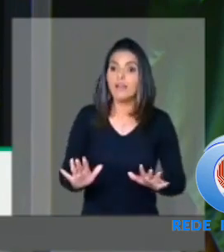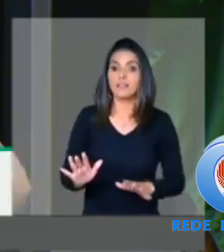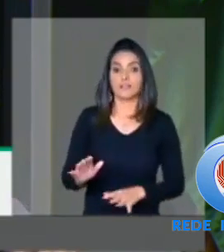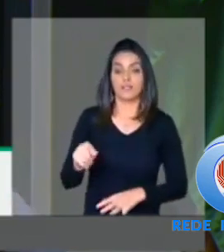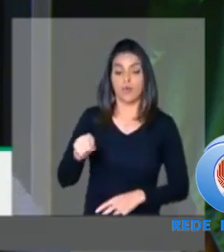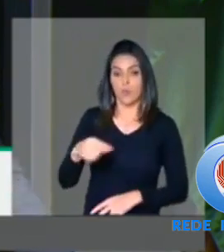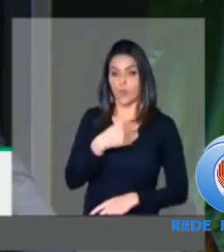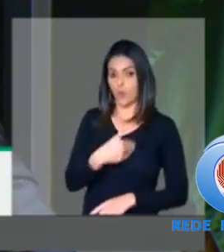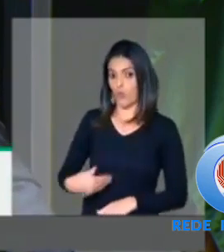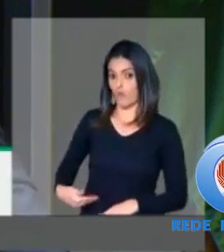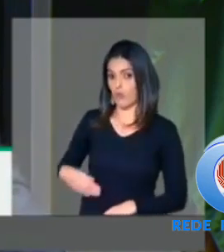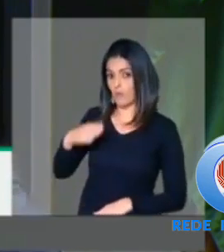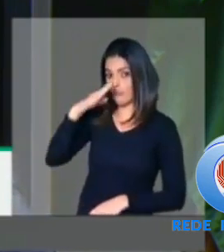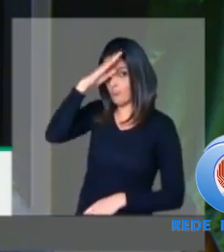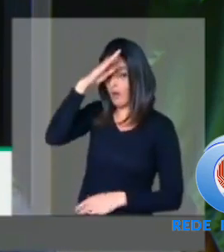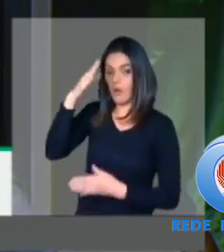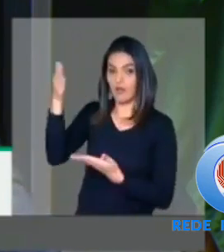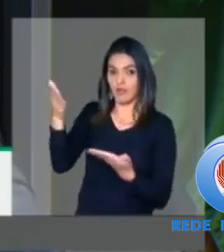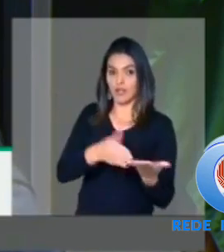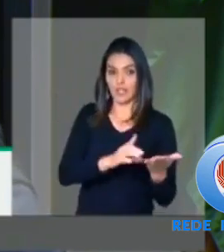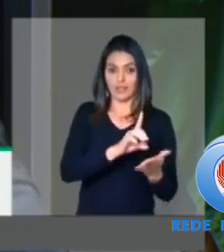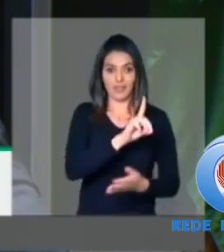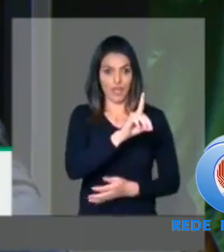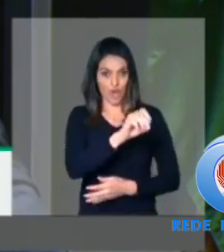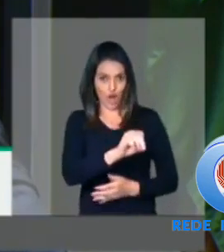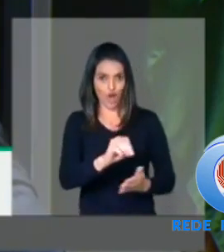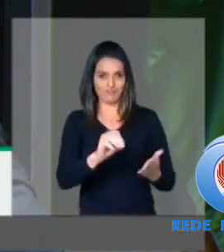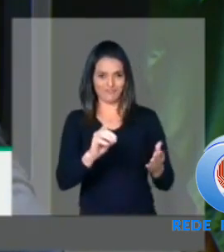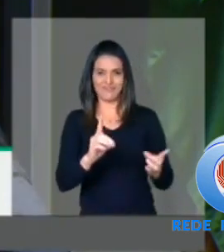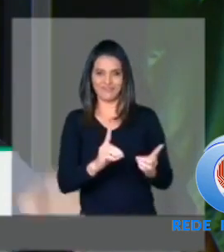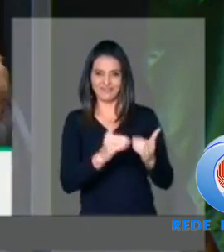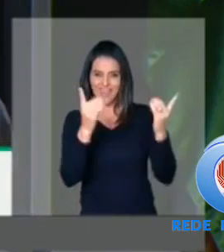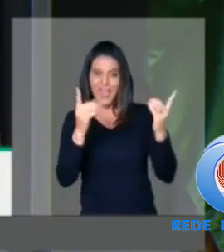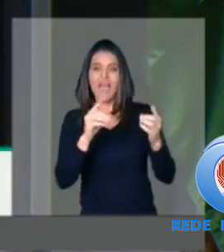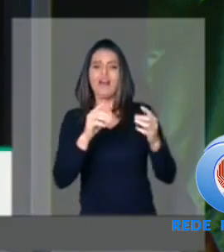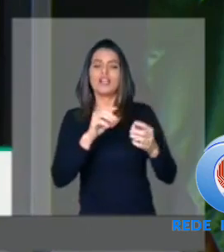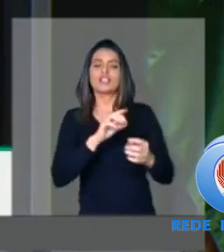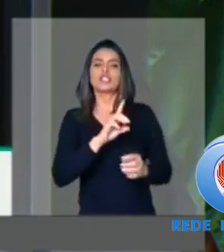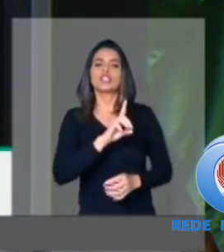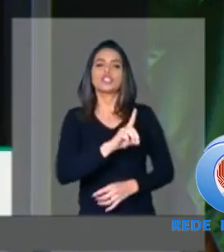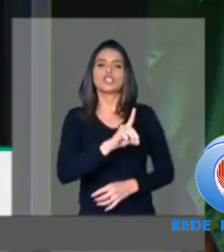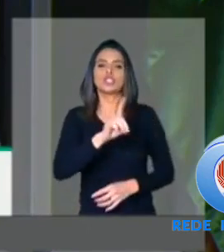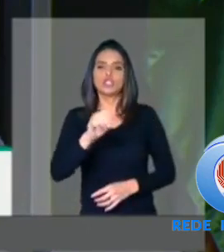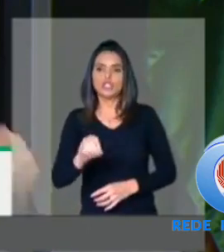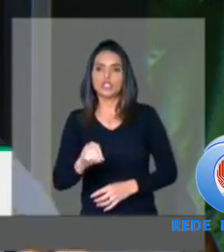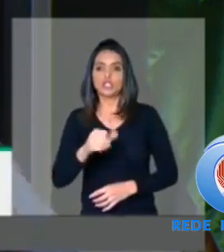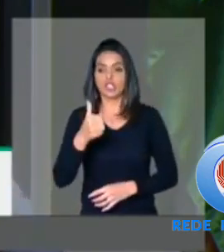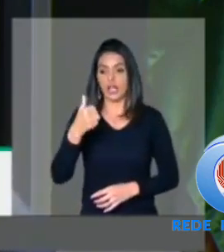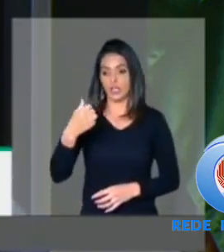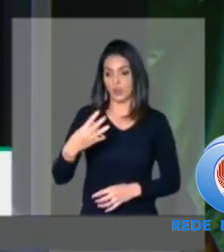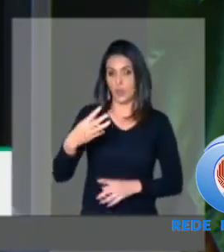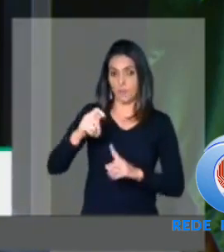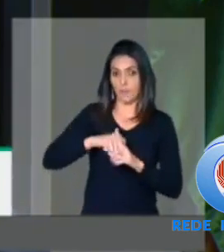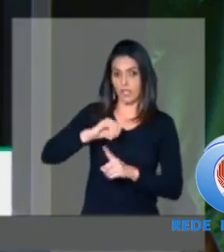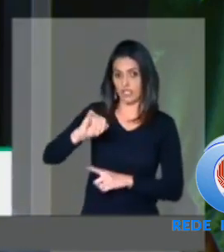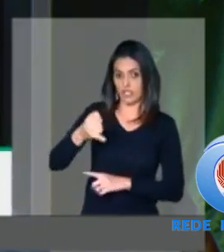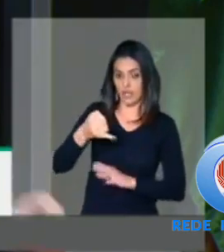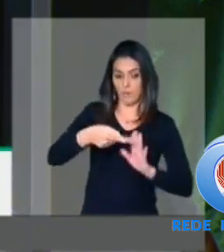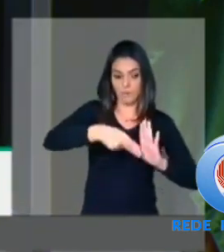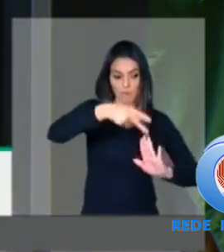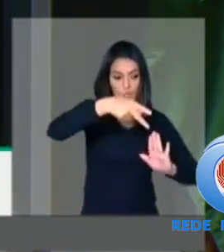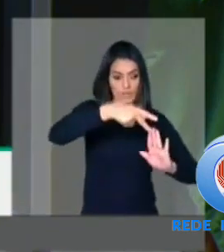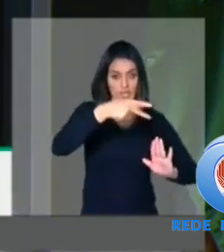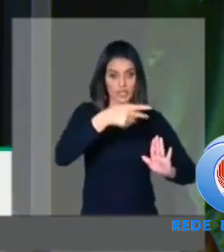no Diário Oficial uma portaria do ministro Paulo Guedes, no dia 14 de janeiro desse ano, a portaria